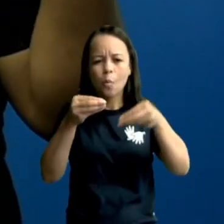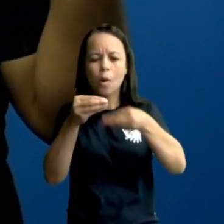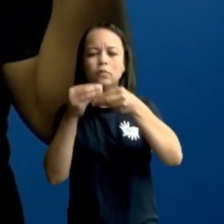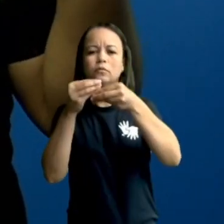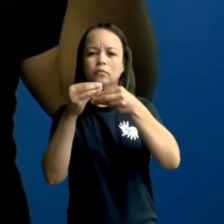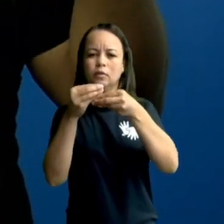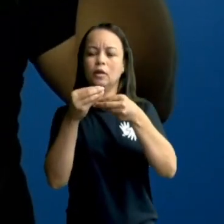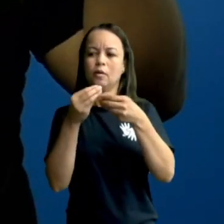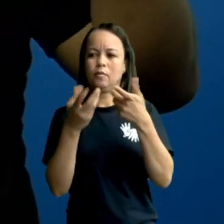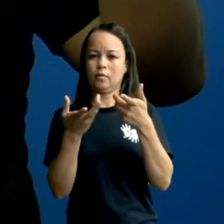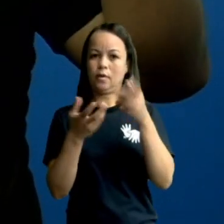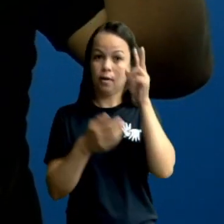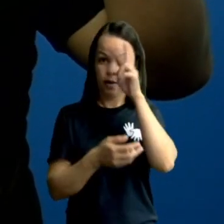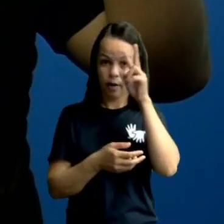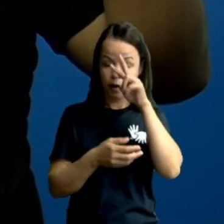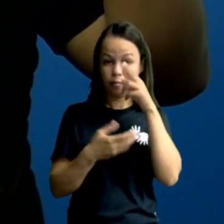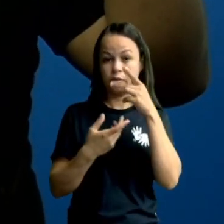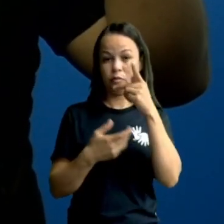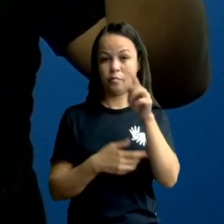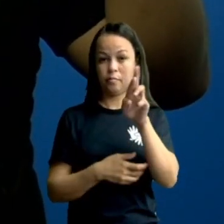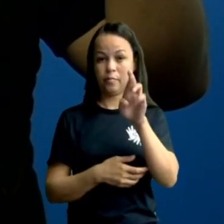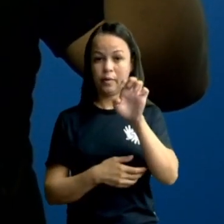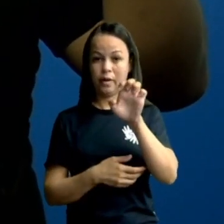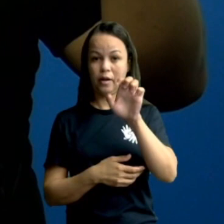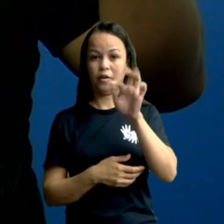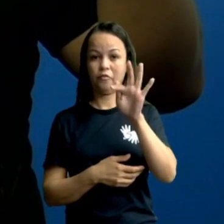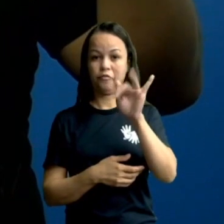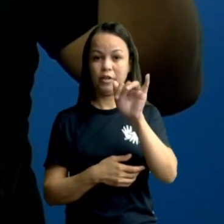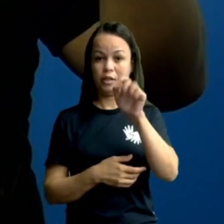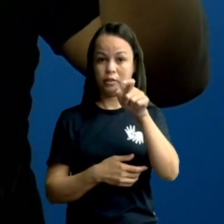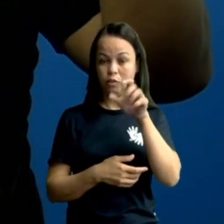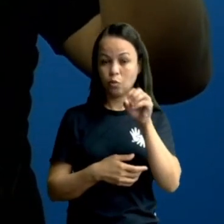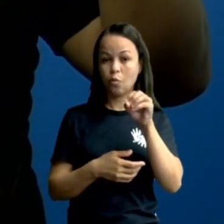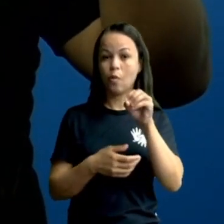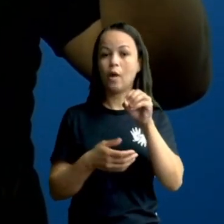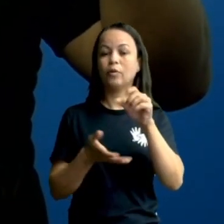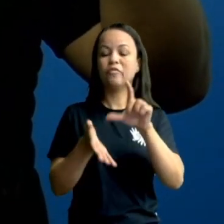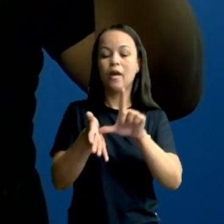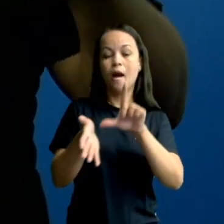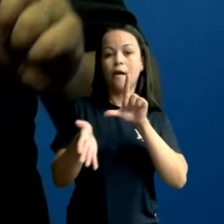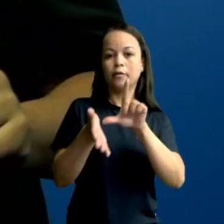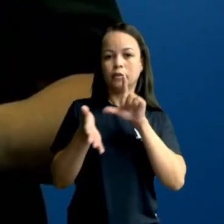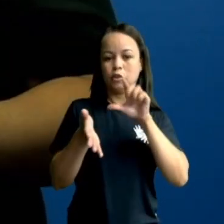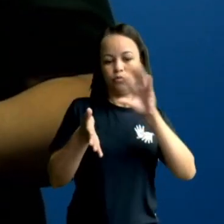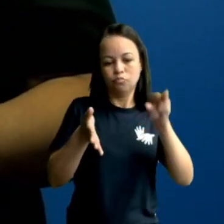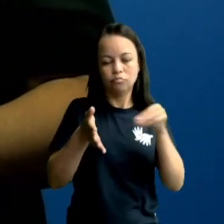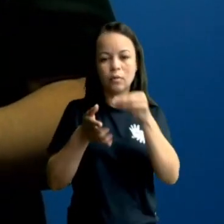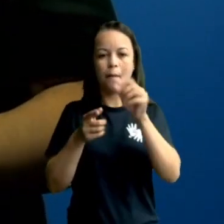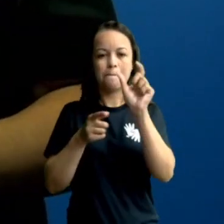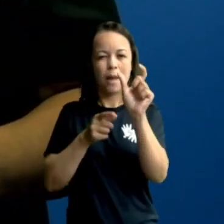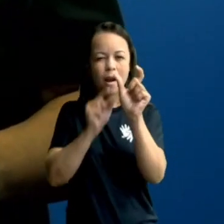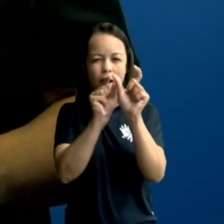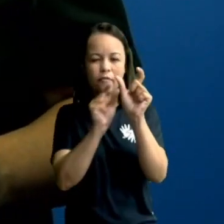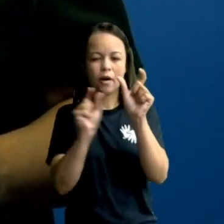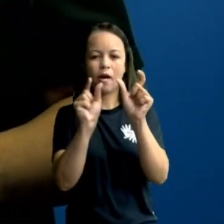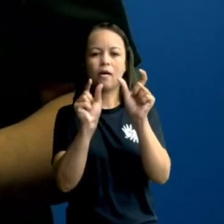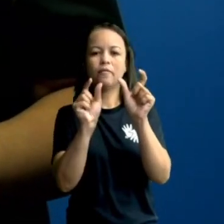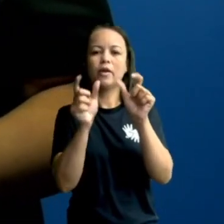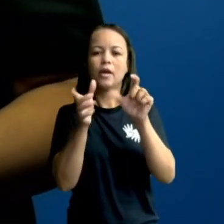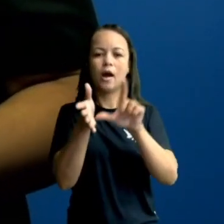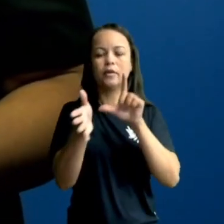lembre-se, prefixo é aquele que vem antes, né? Que é adicionado antes. Por exemplo, a